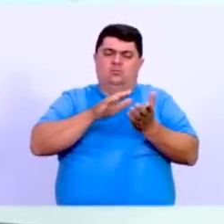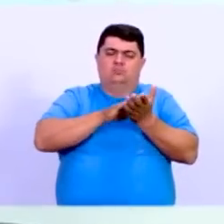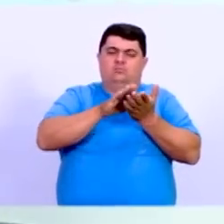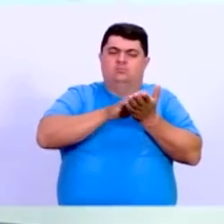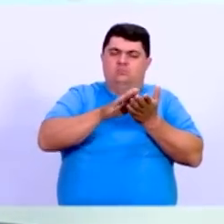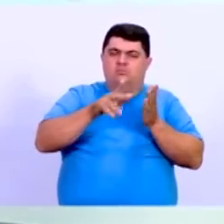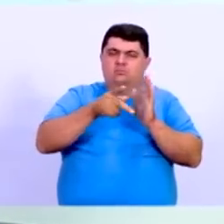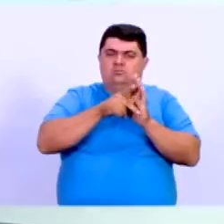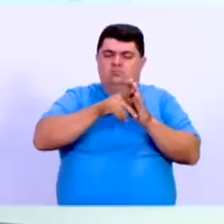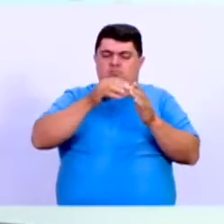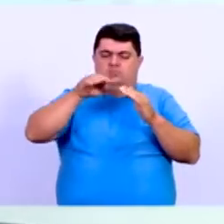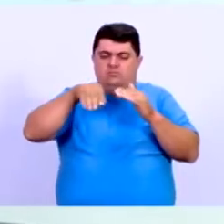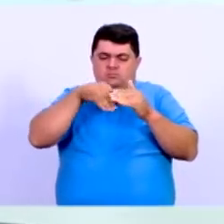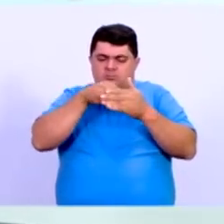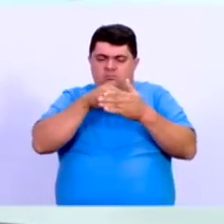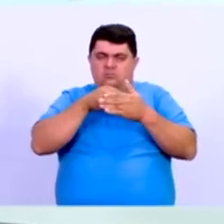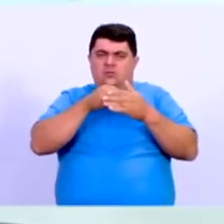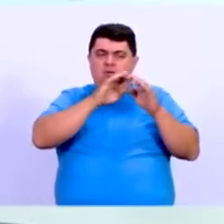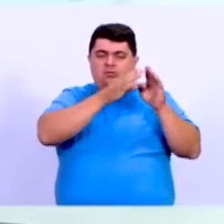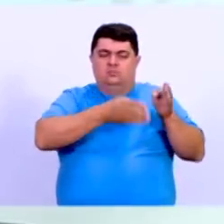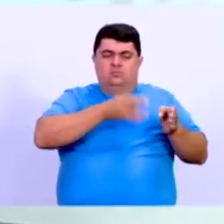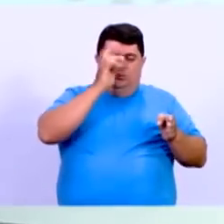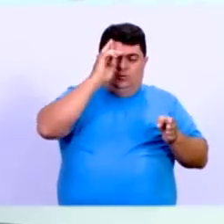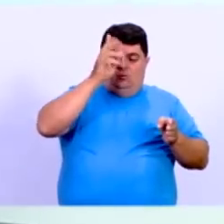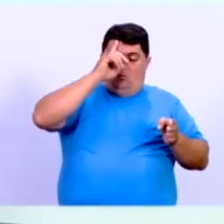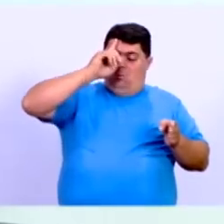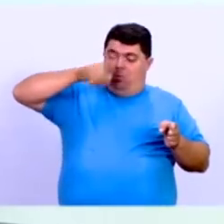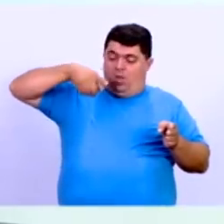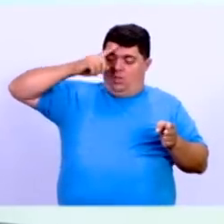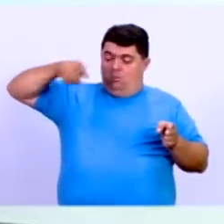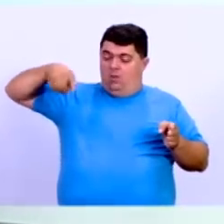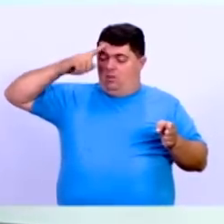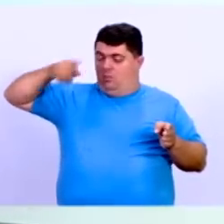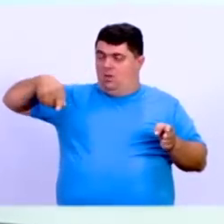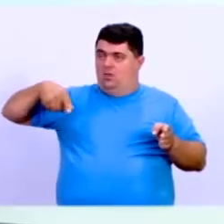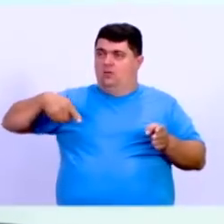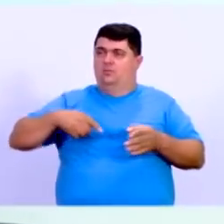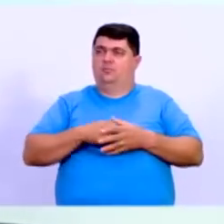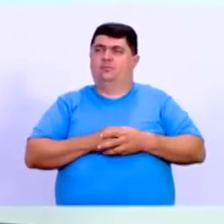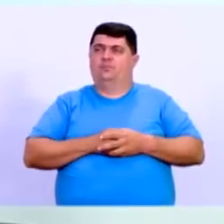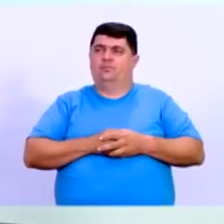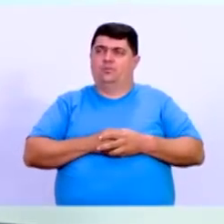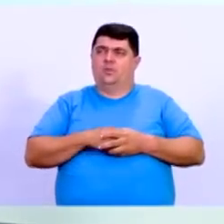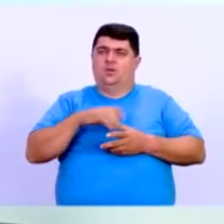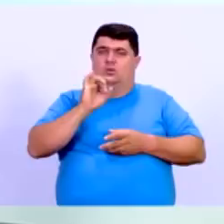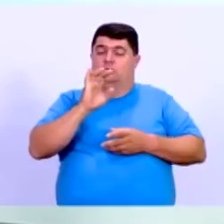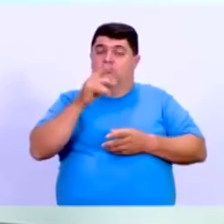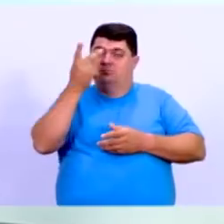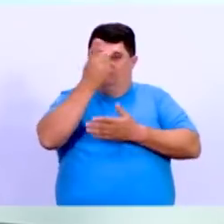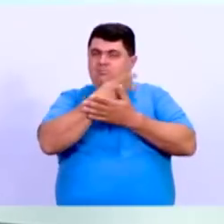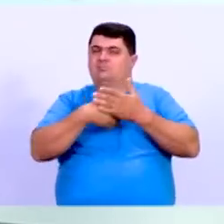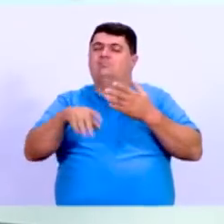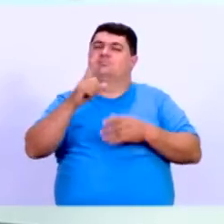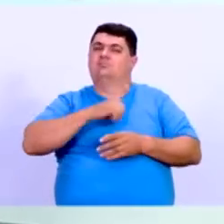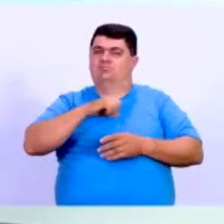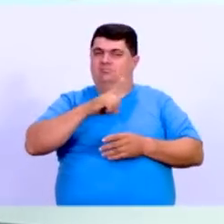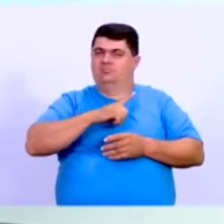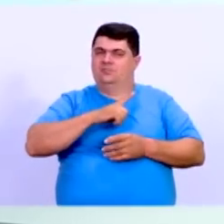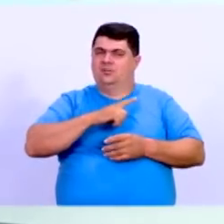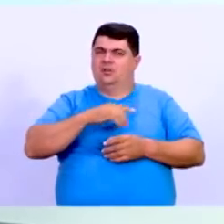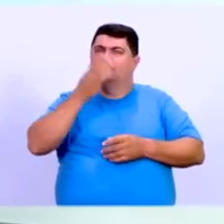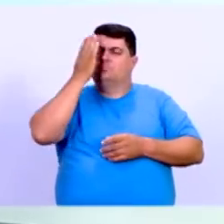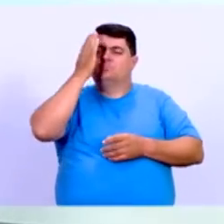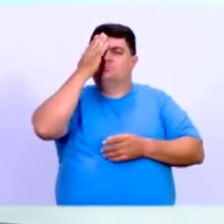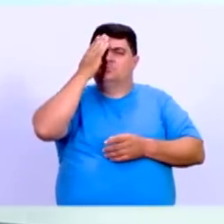quem disponibiliza é o servidor de impressão. Pessoal, olha só nesse desenho que vocês acabaram de ver, já dá para ter uma